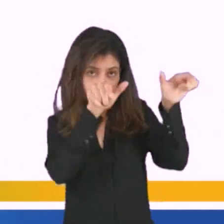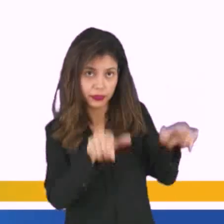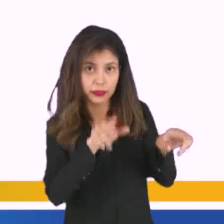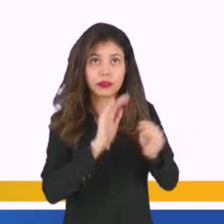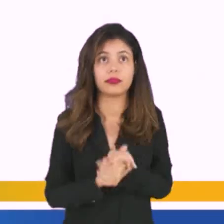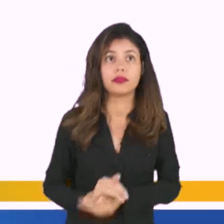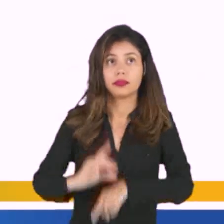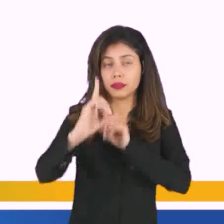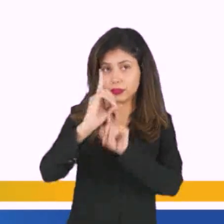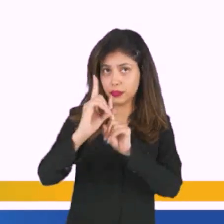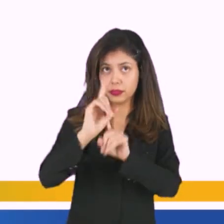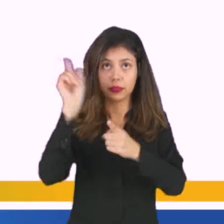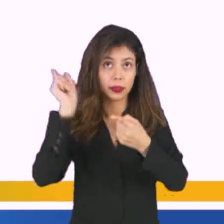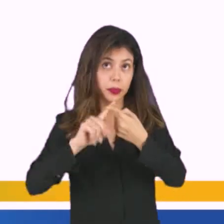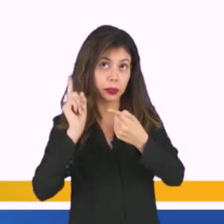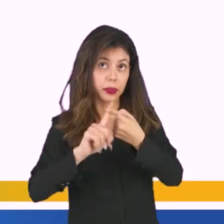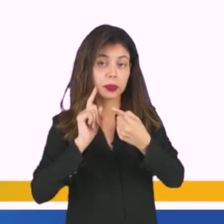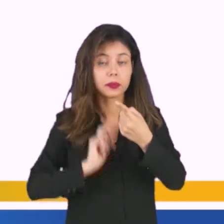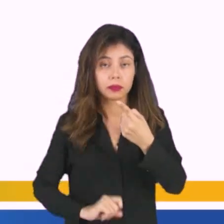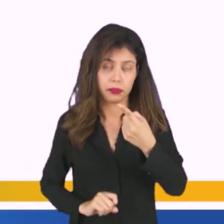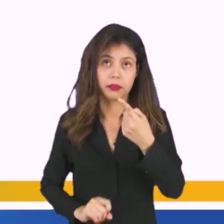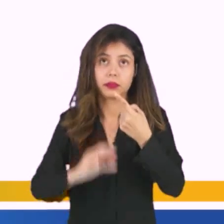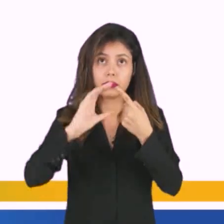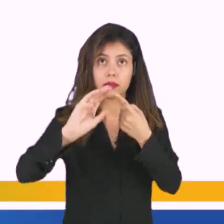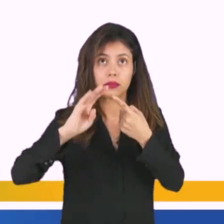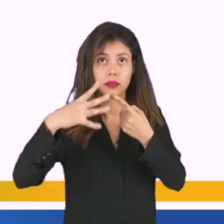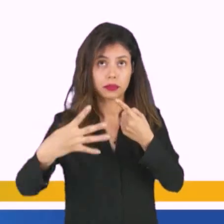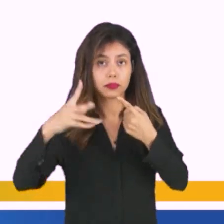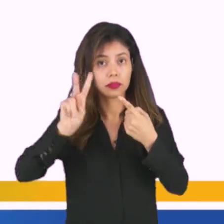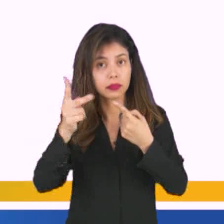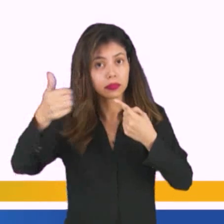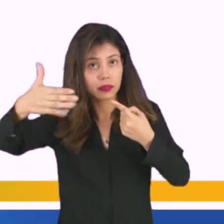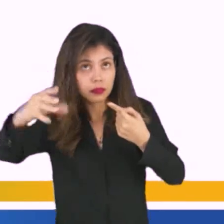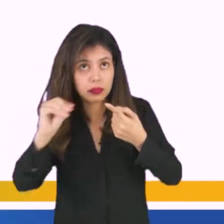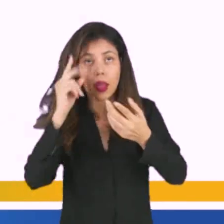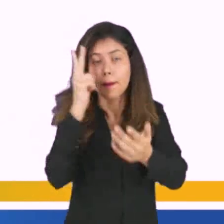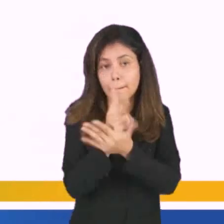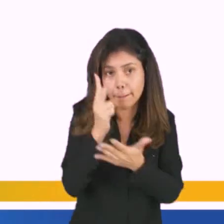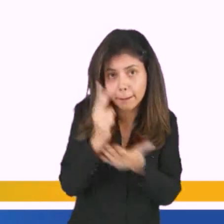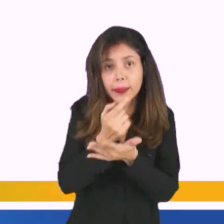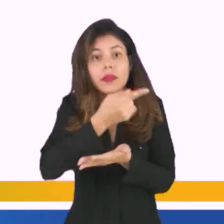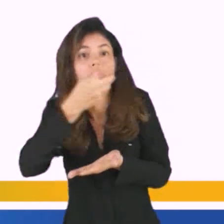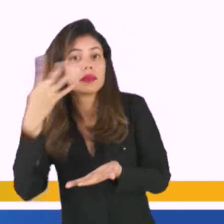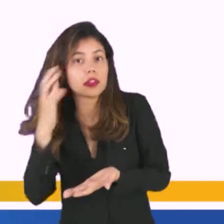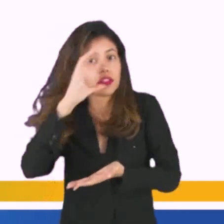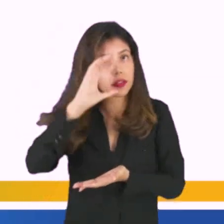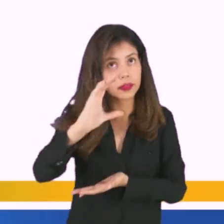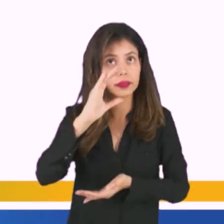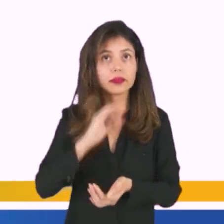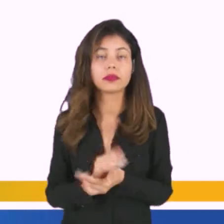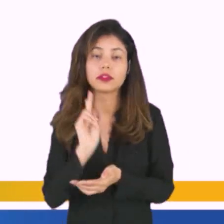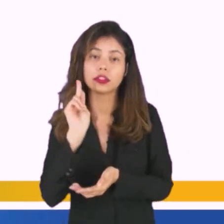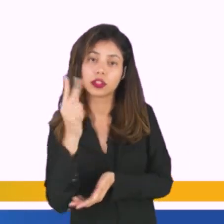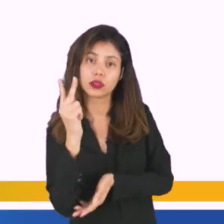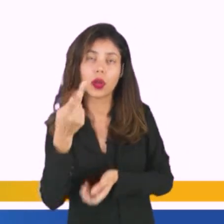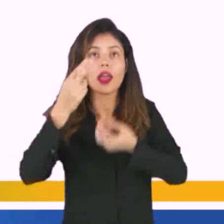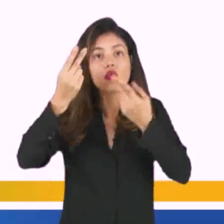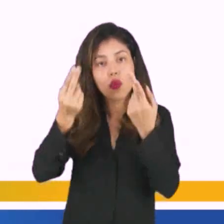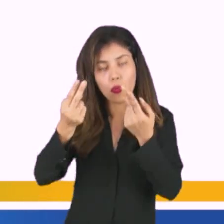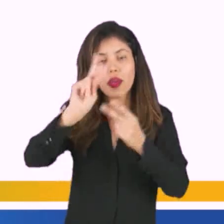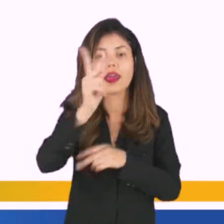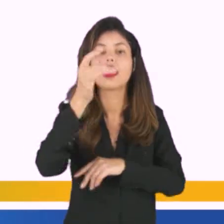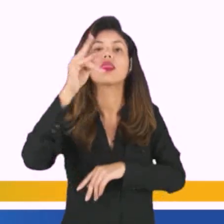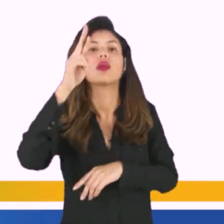você observa que eles têm a mesma quantidade de carbono e hidrogênio. São hidrocarbonetos.